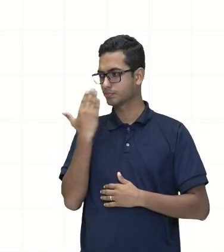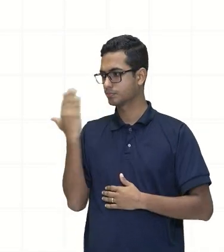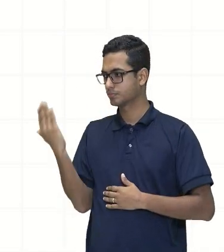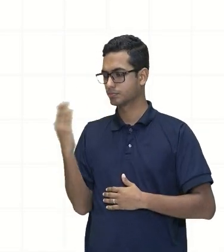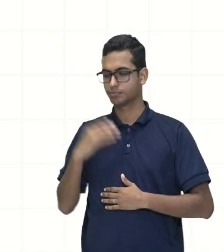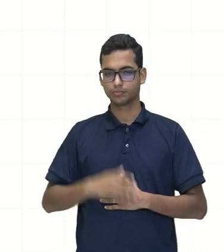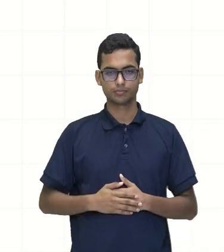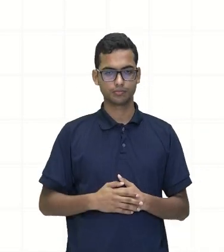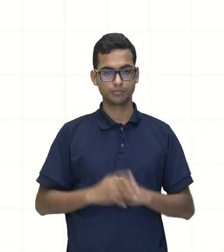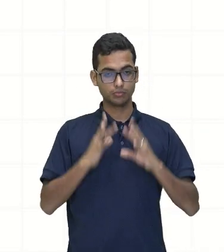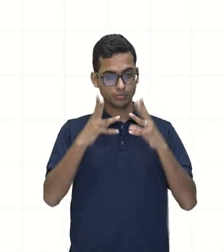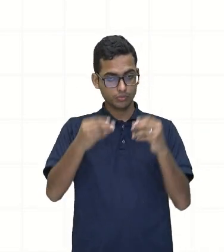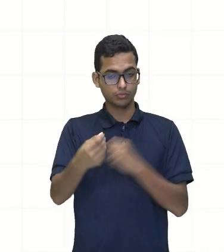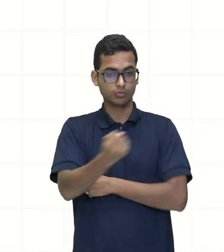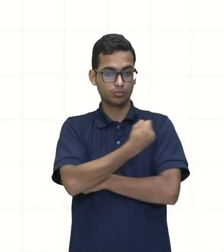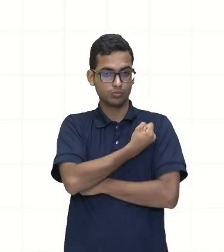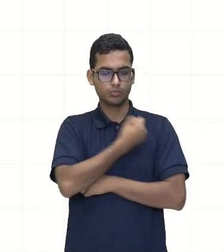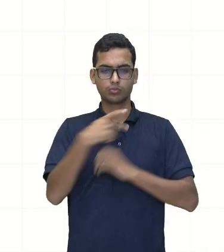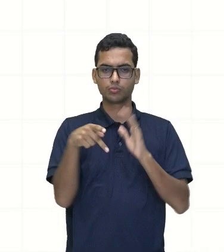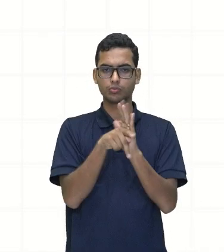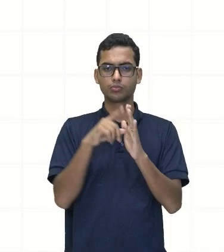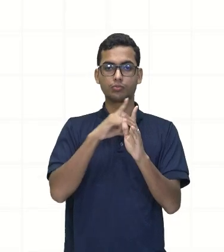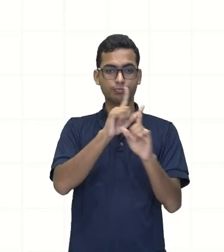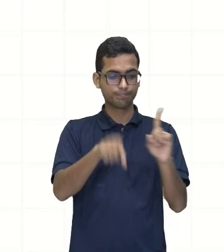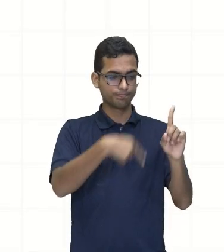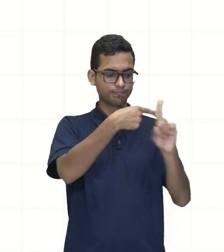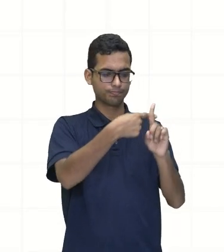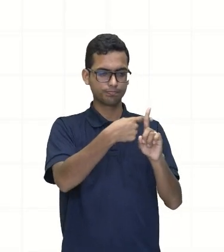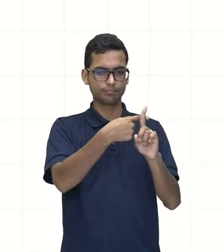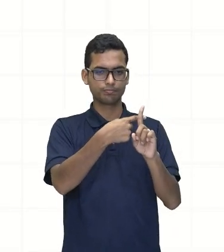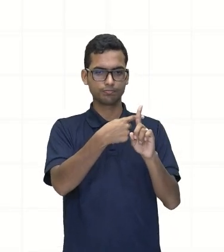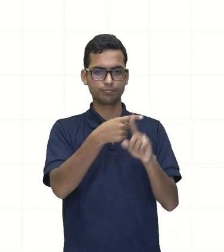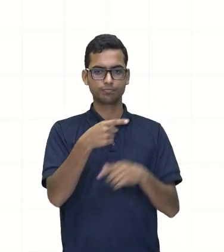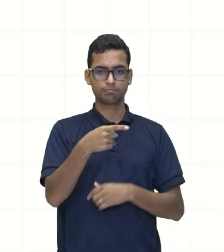tá? São todos os números positivos.